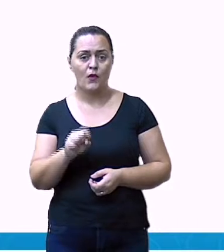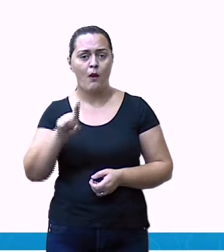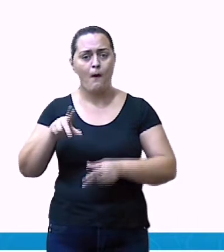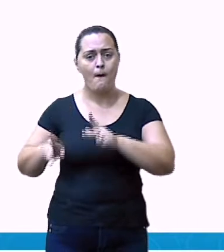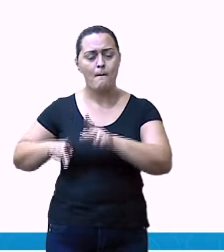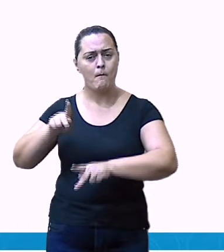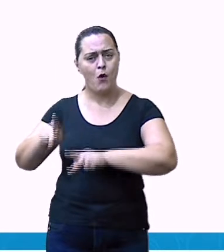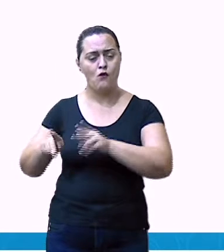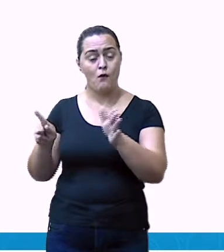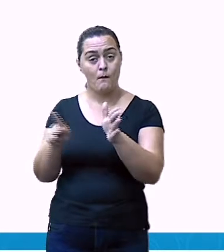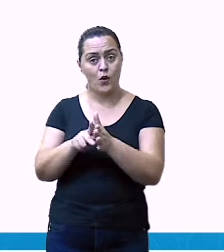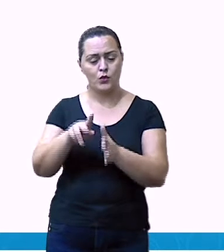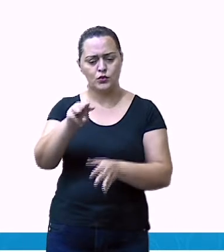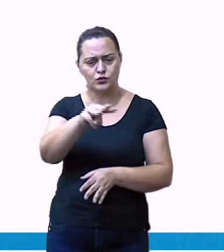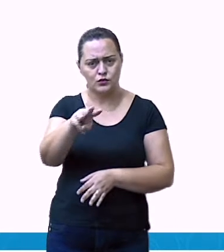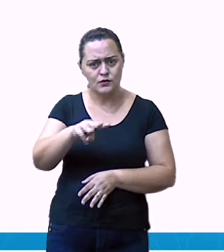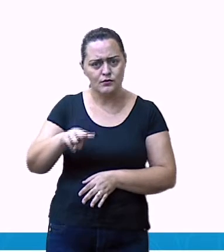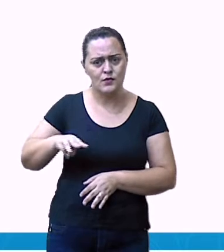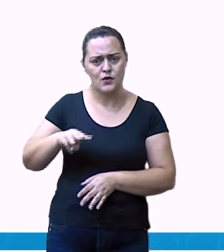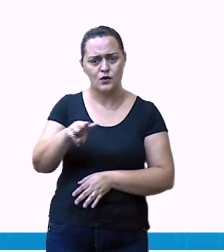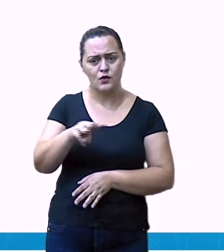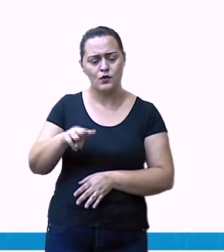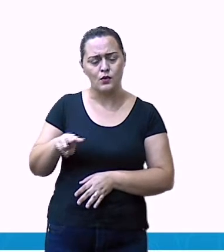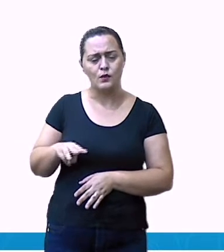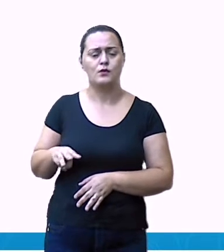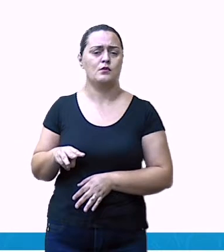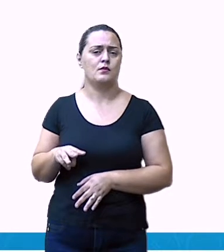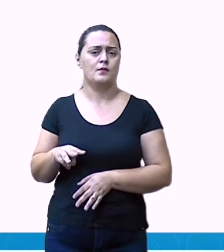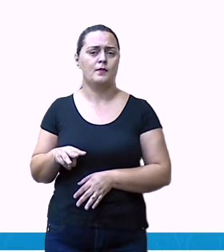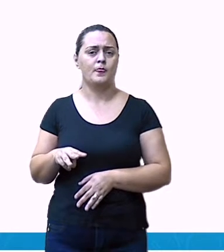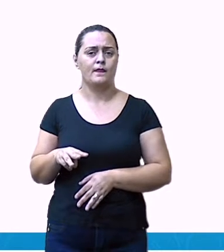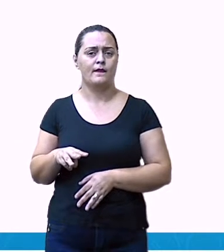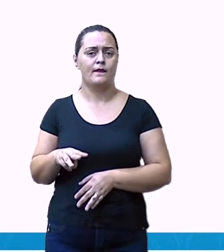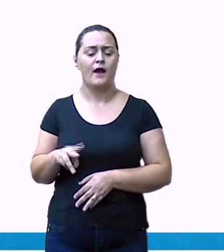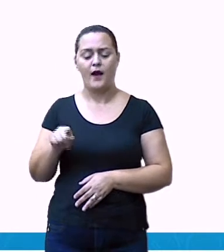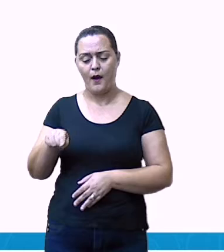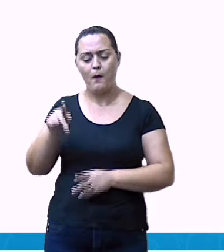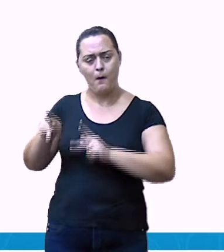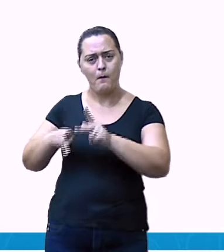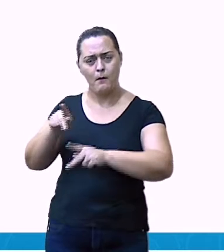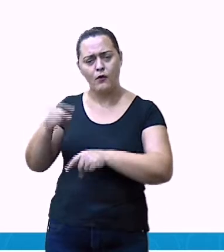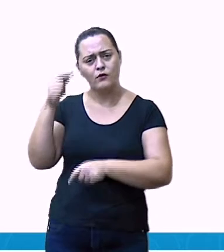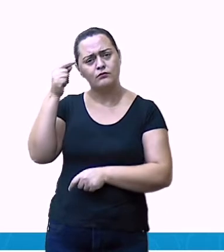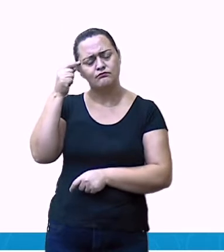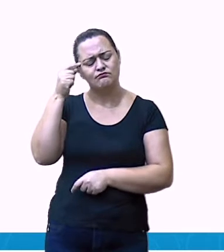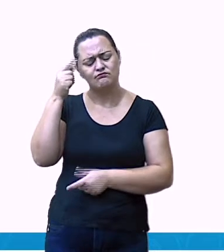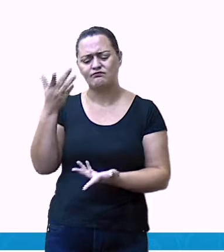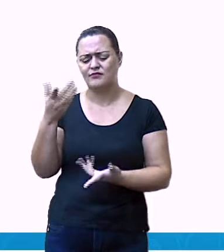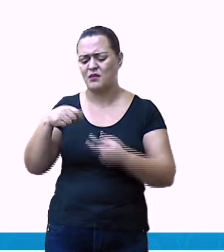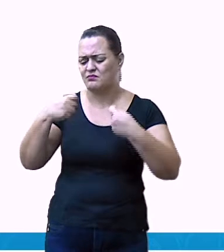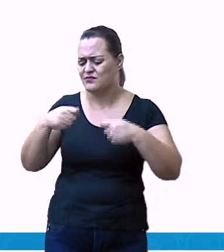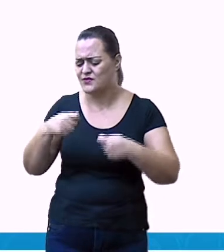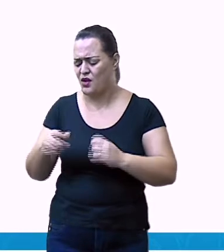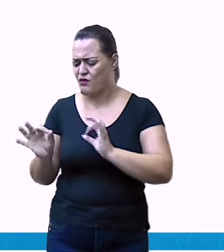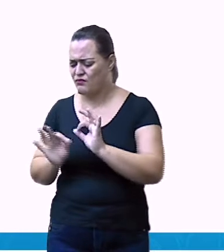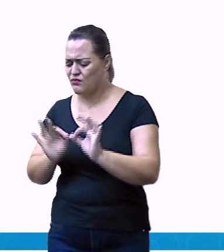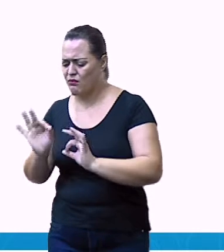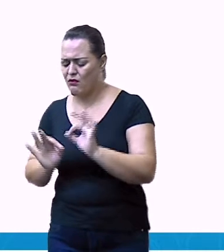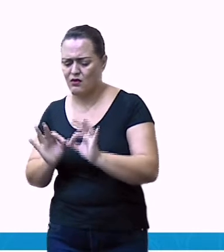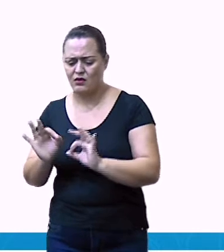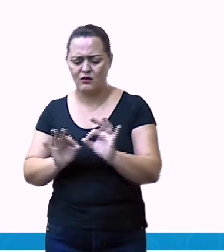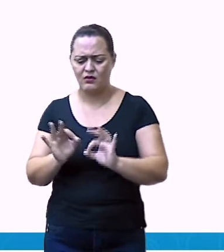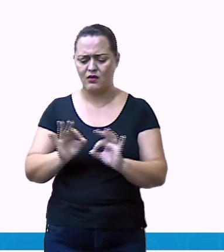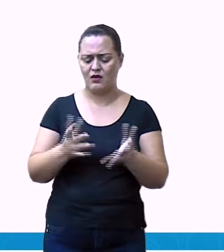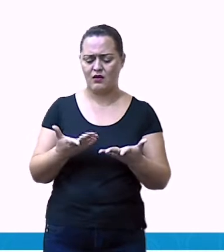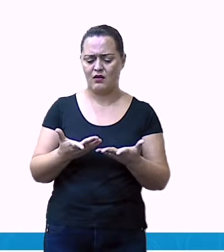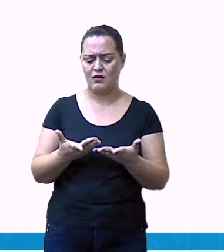de algo. Neste caso aqui, a história sugere que era a necessidade de controlar os recebimentos, ou seja,